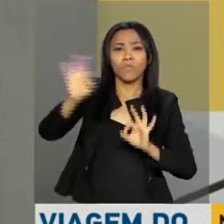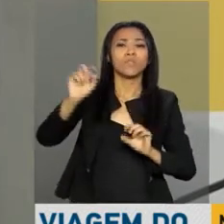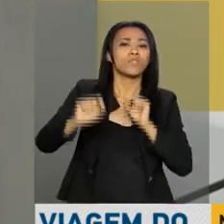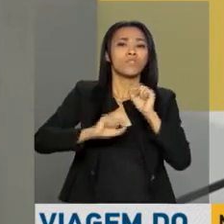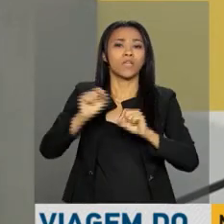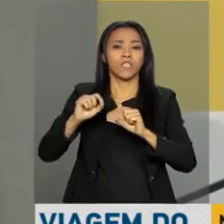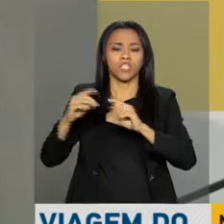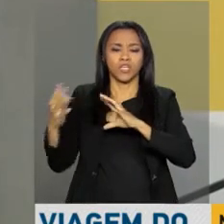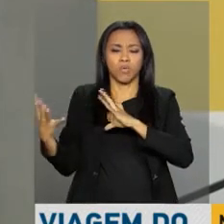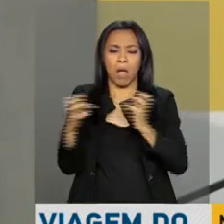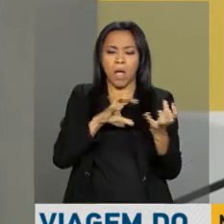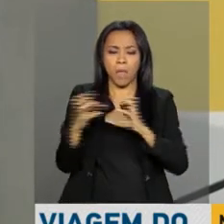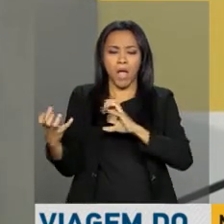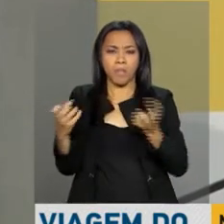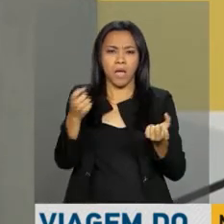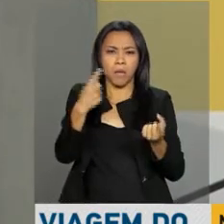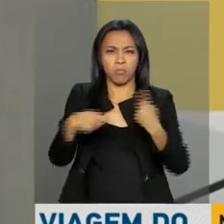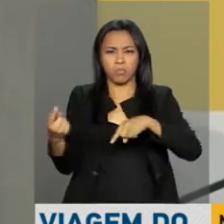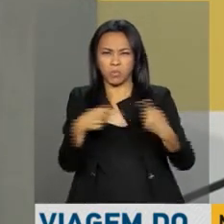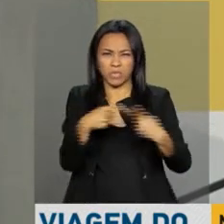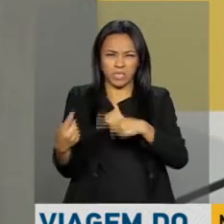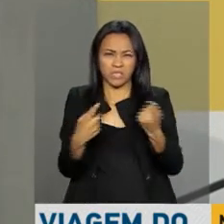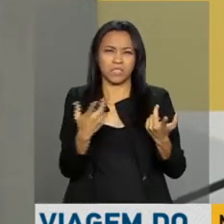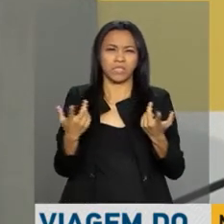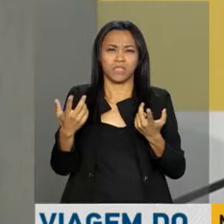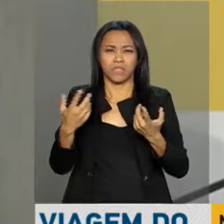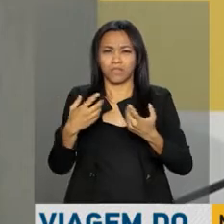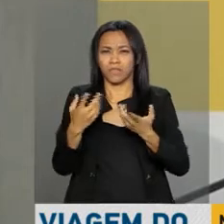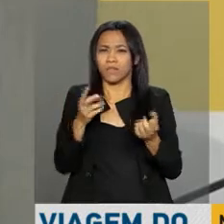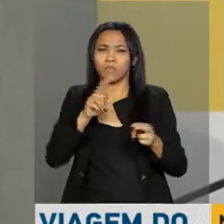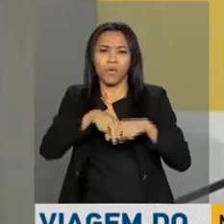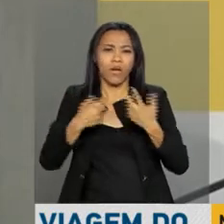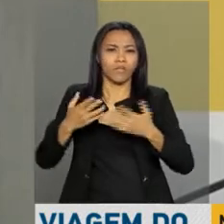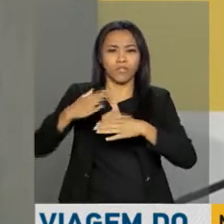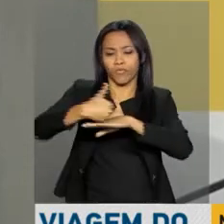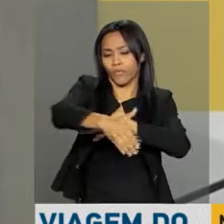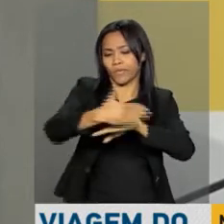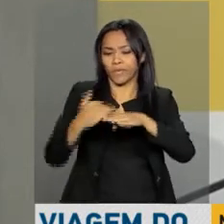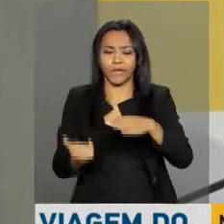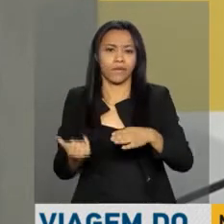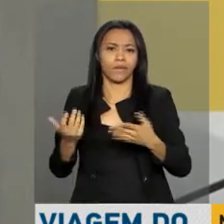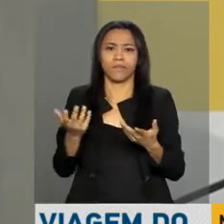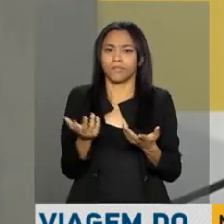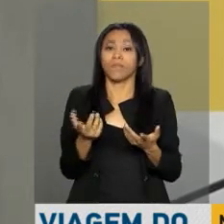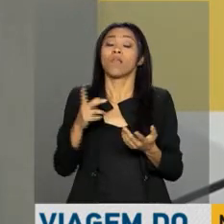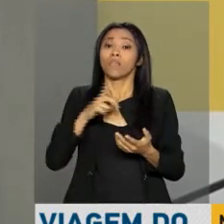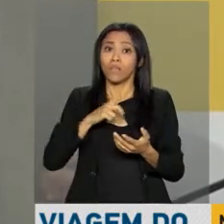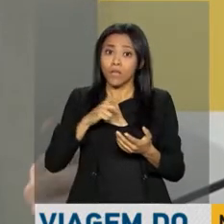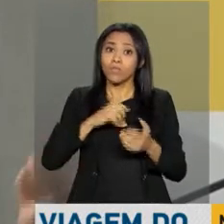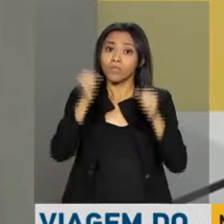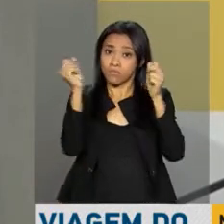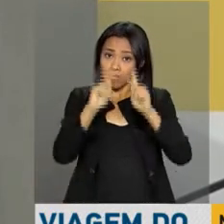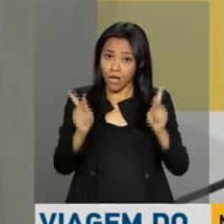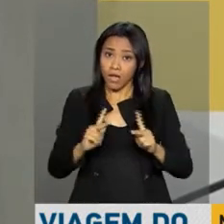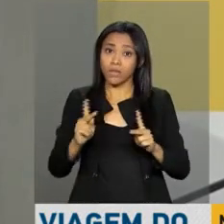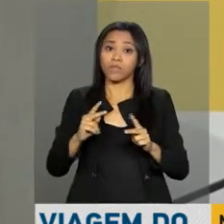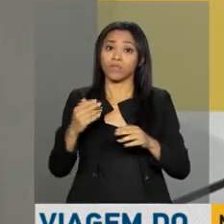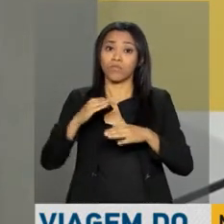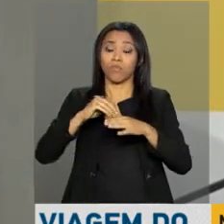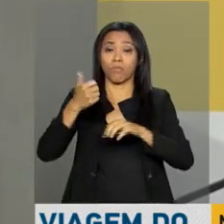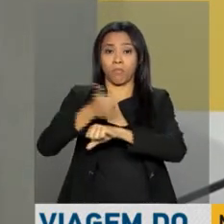nós estamos em paz com nossos vizinhos há mais de 140 anos